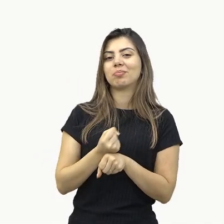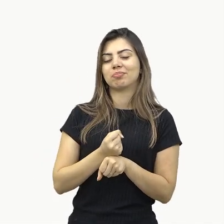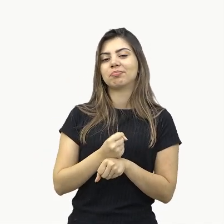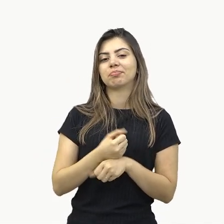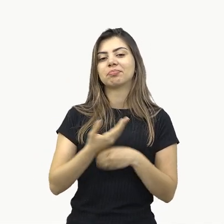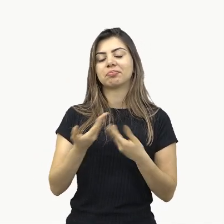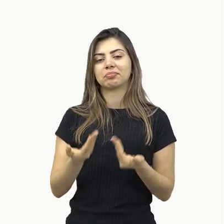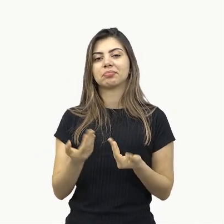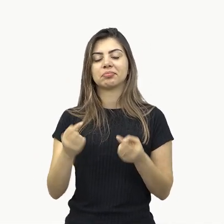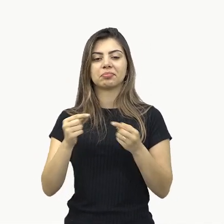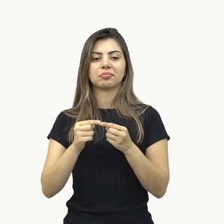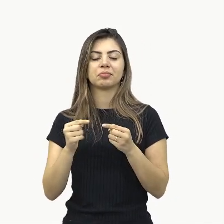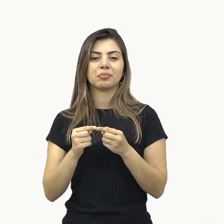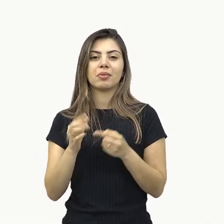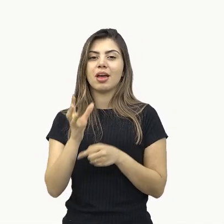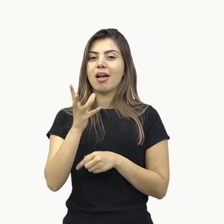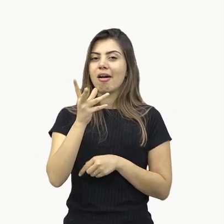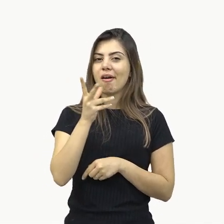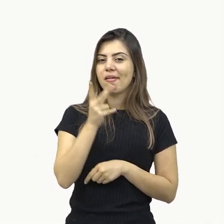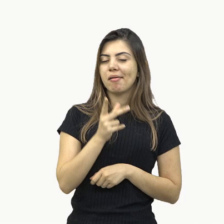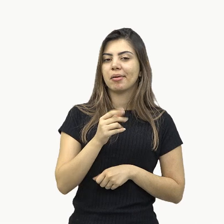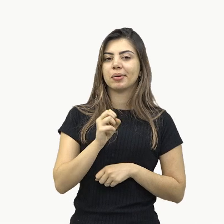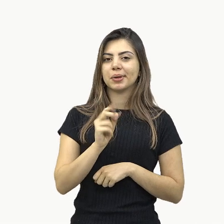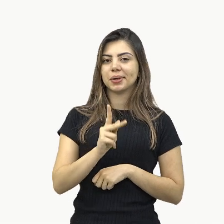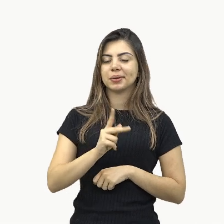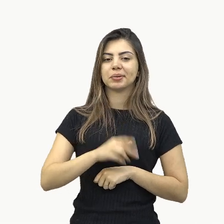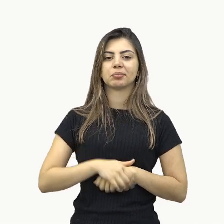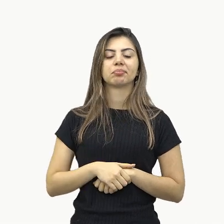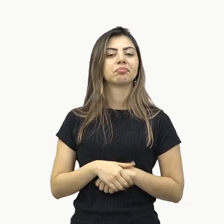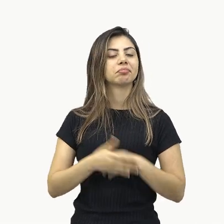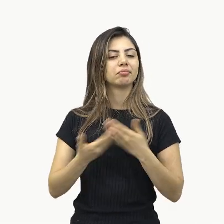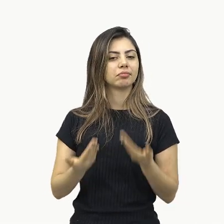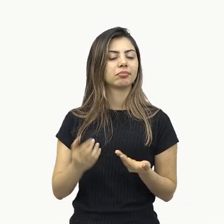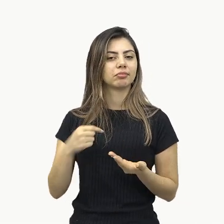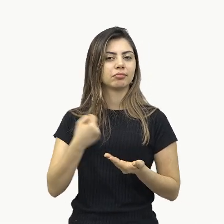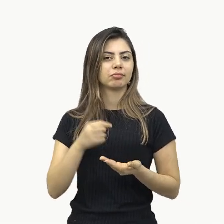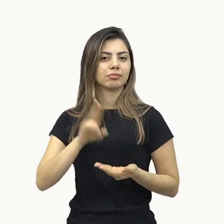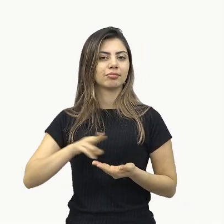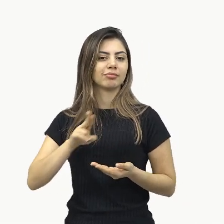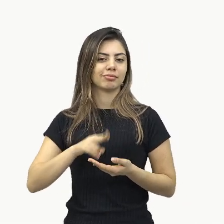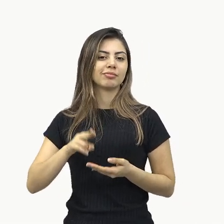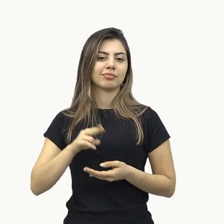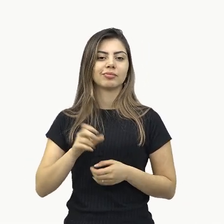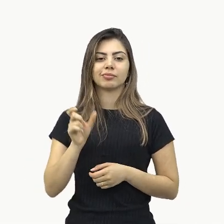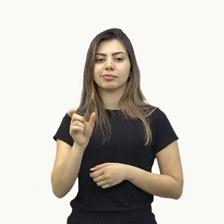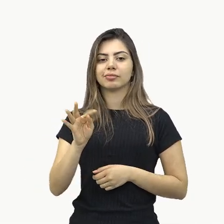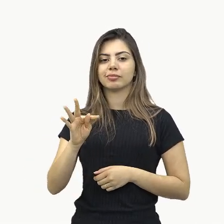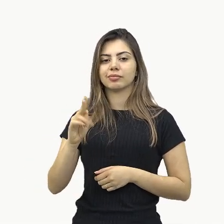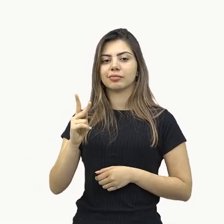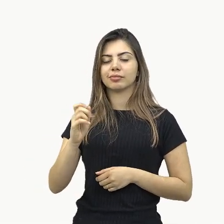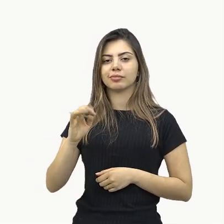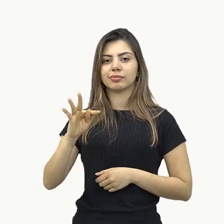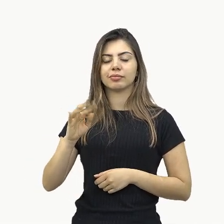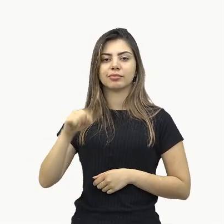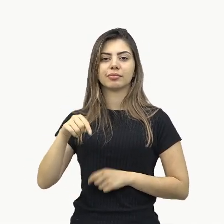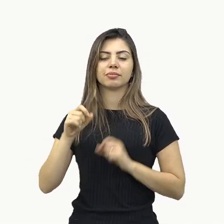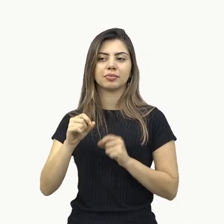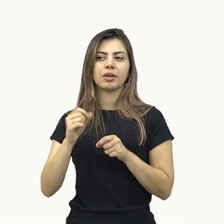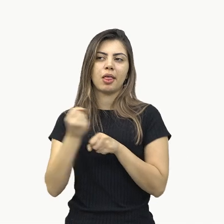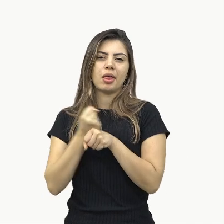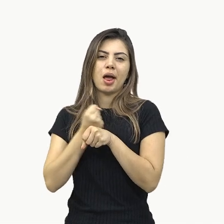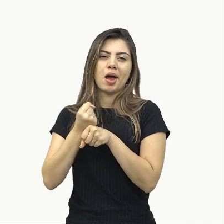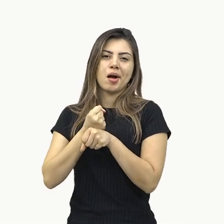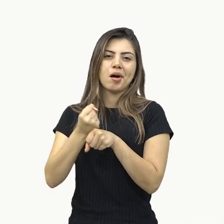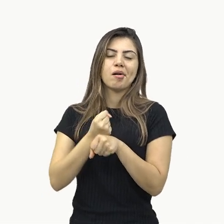participei, mesmo sendo tantos anos atrás, ok? Então, eu vou utilizar o that para falar, para apontar algo distante,